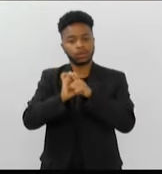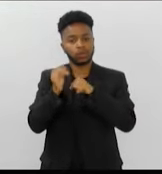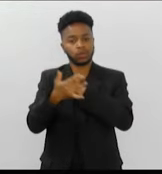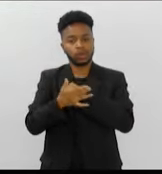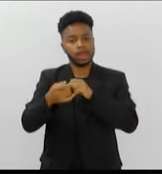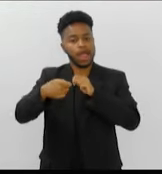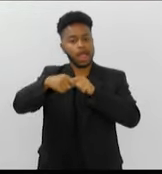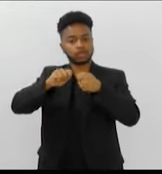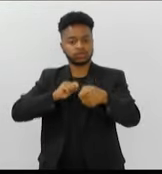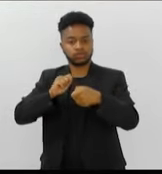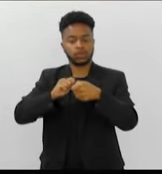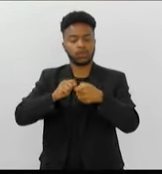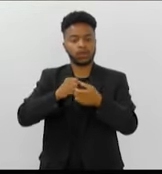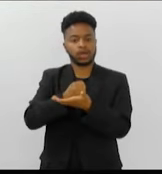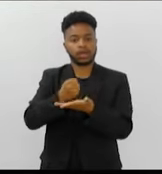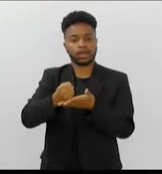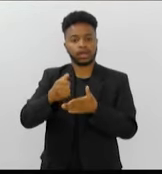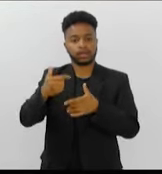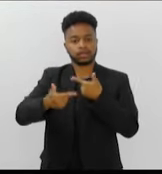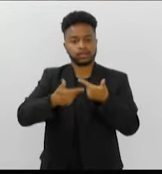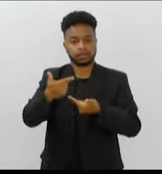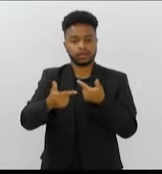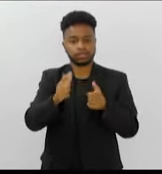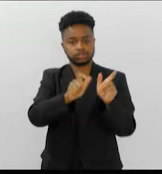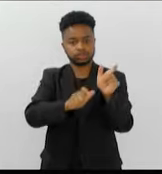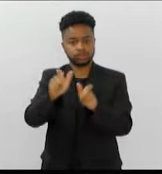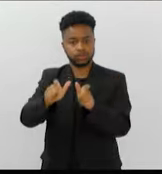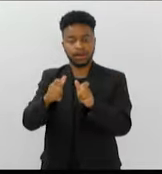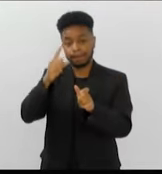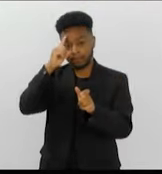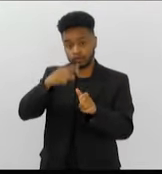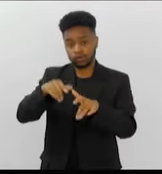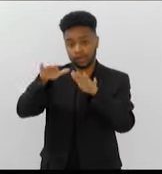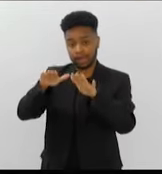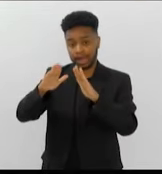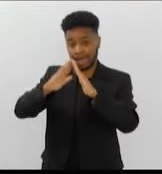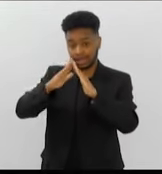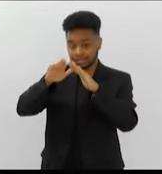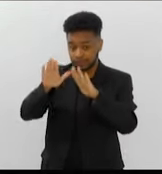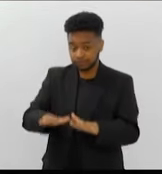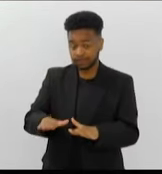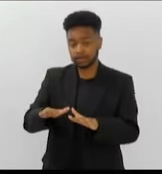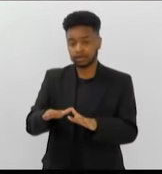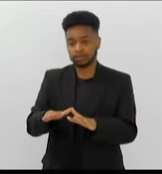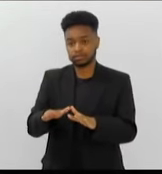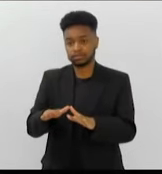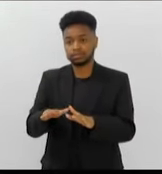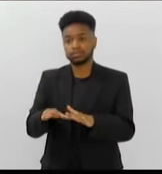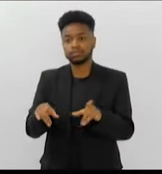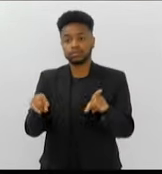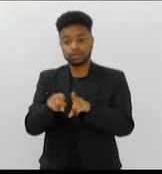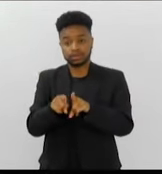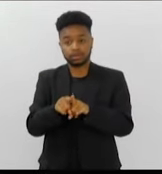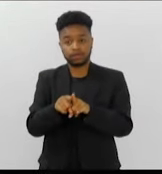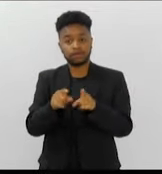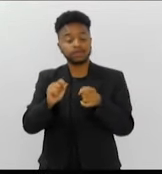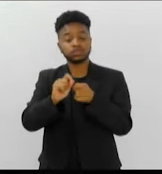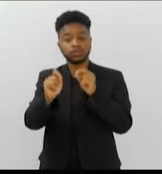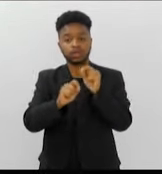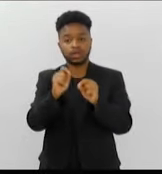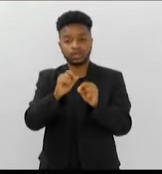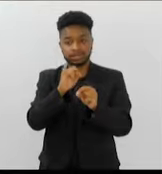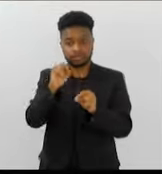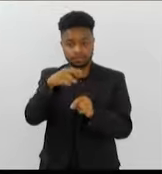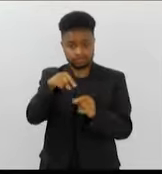de trabalho das pessoas, mandou ficar em casa, está fazendo ainda, acredite se quiser,